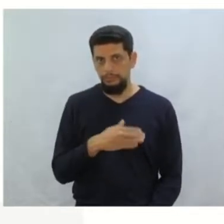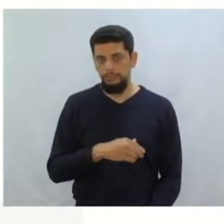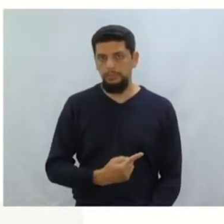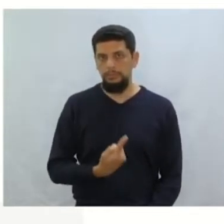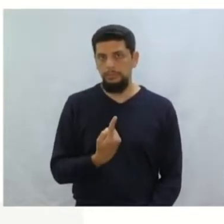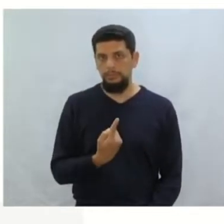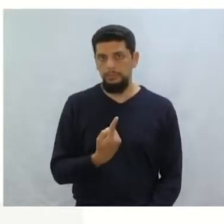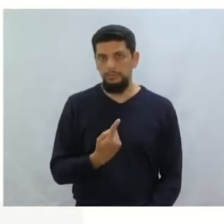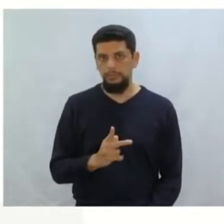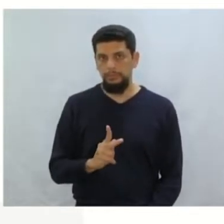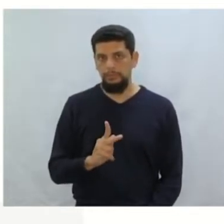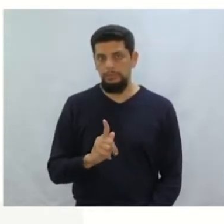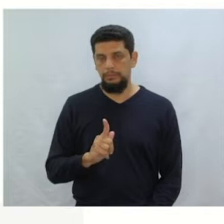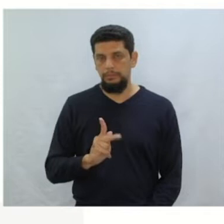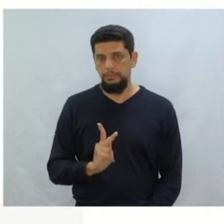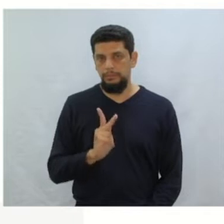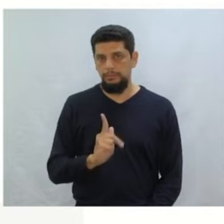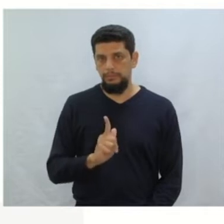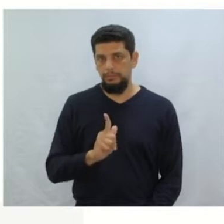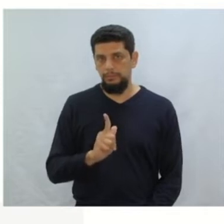1 quilo de fubá.